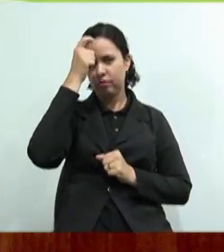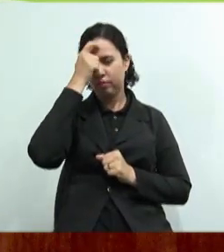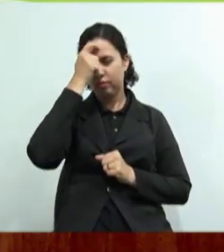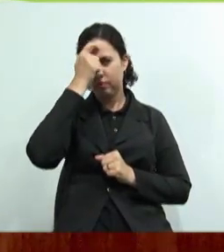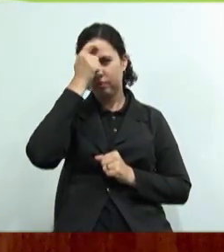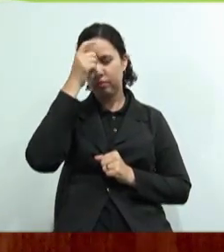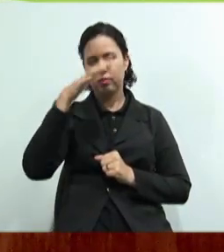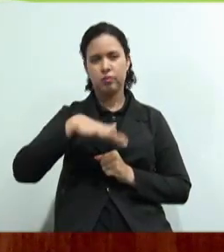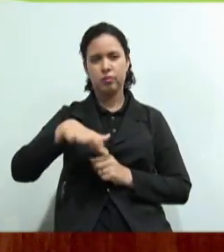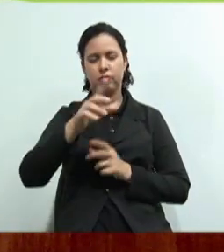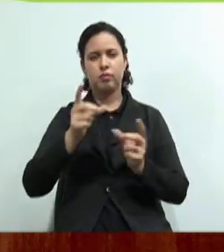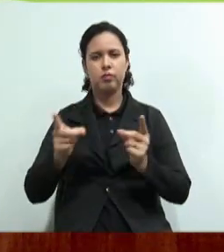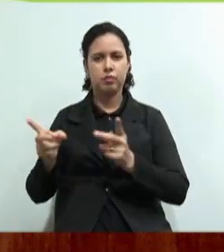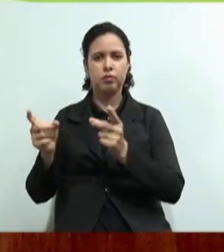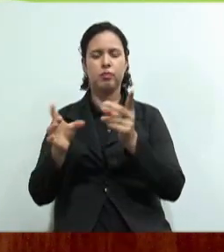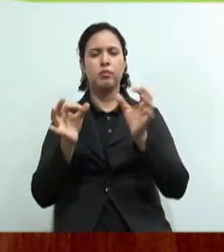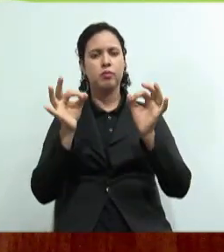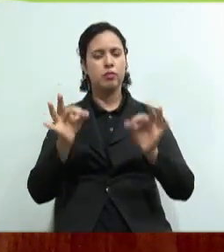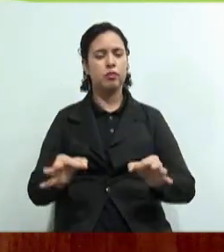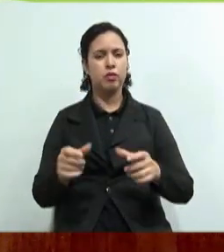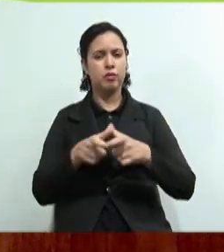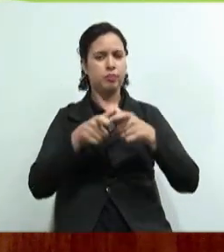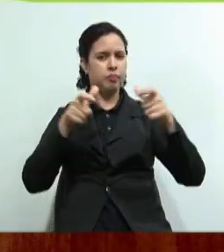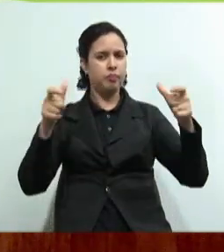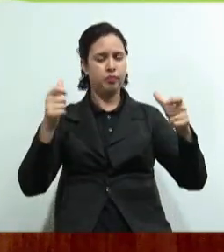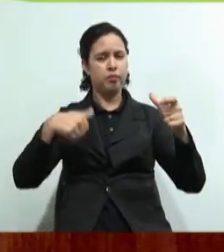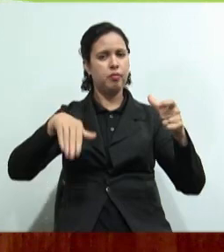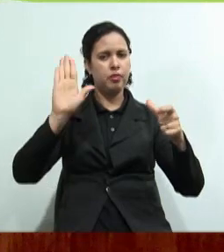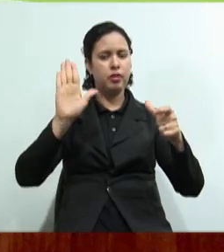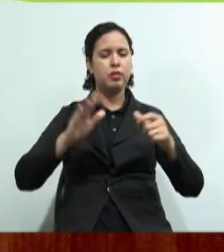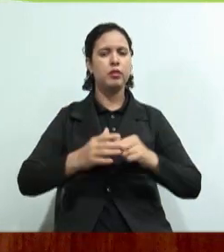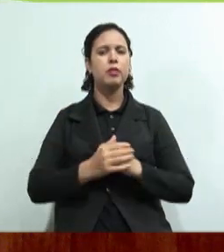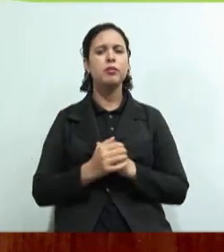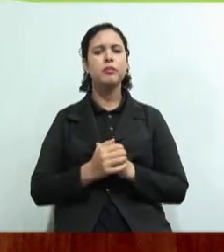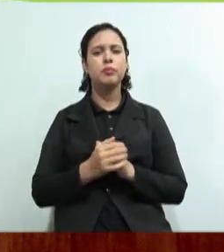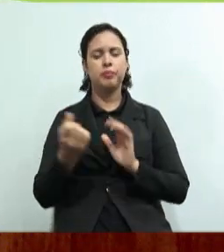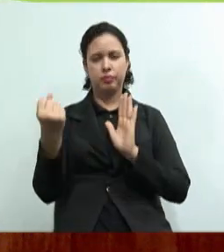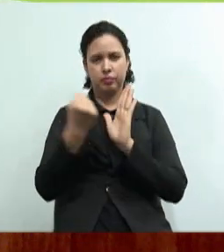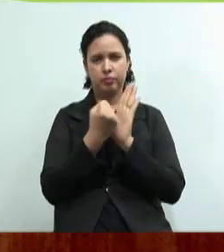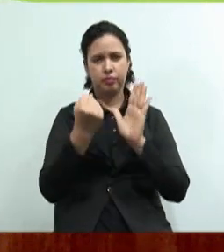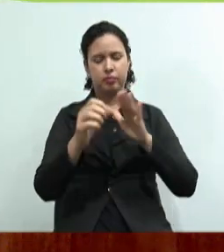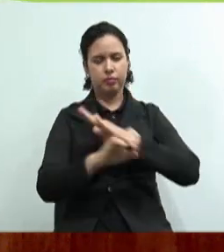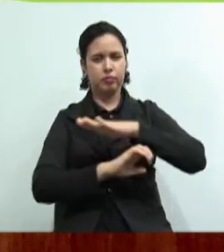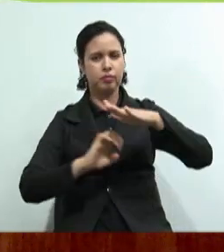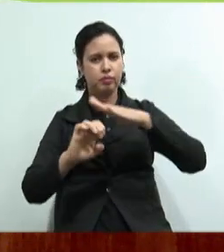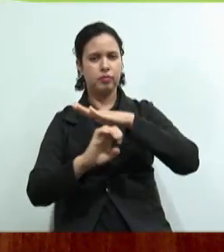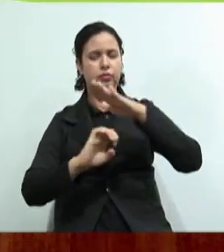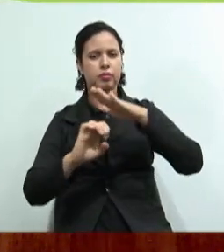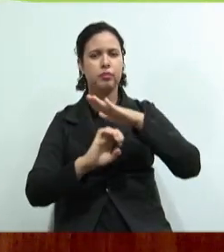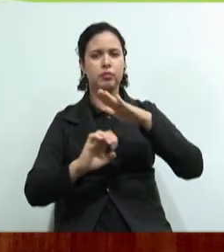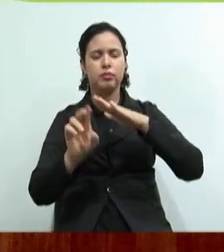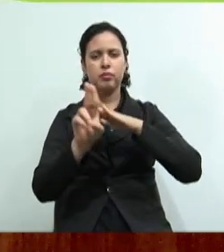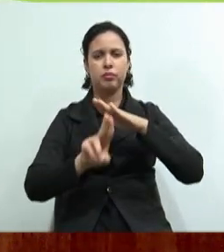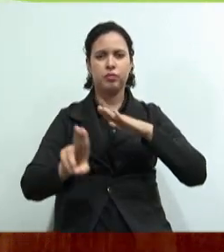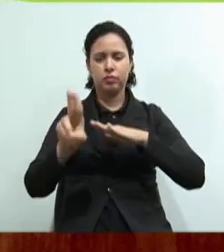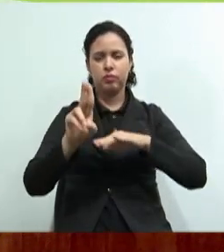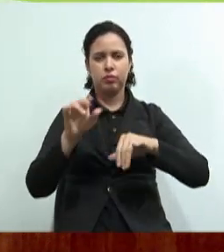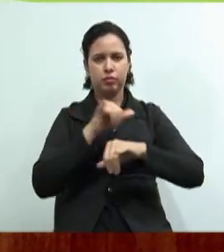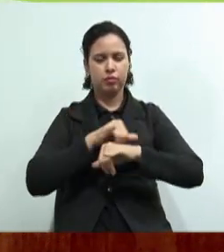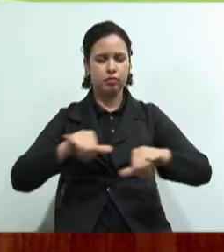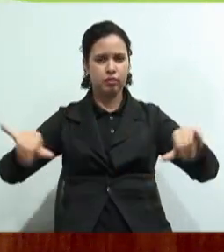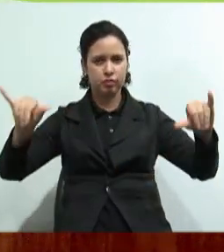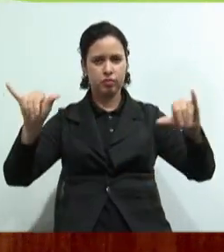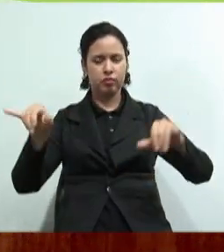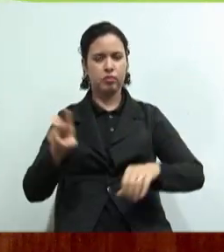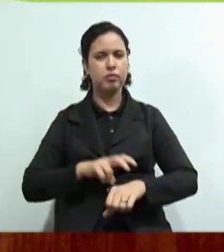comércio justo vem crescendo cada vez mais. Certificações são dadas às empresas que utilizam do chamado marketing verde